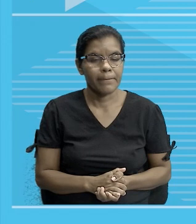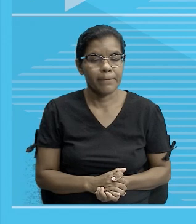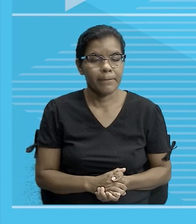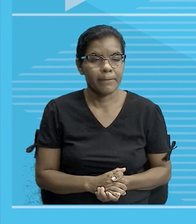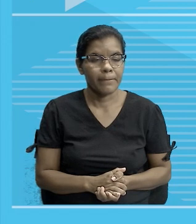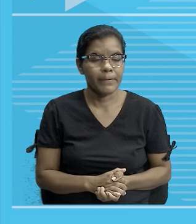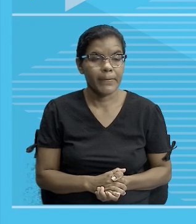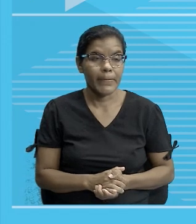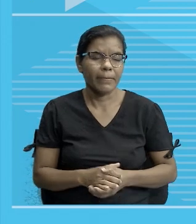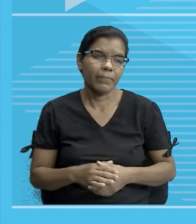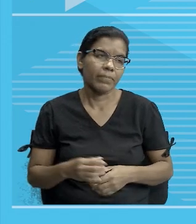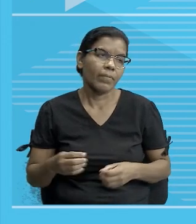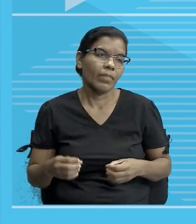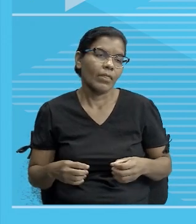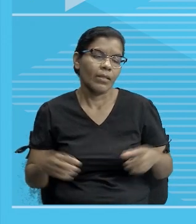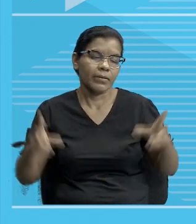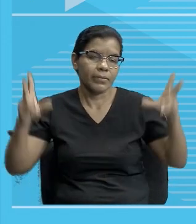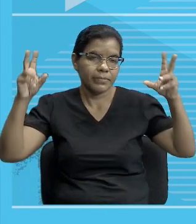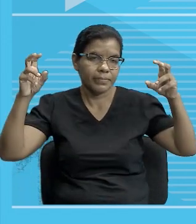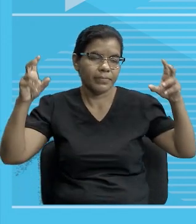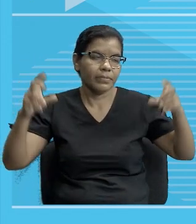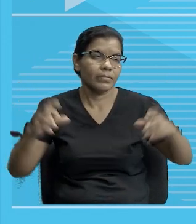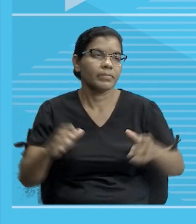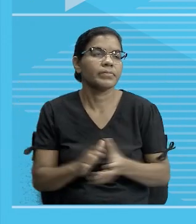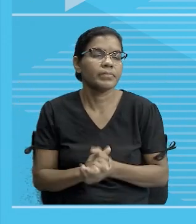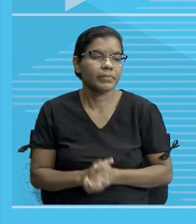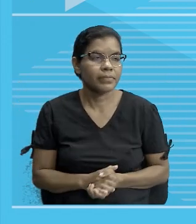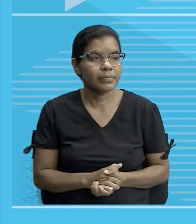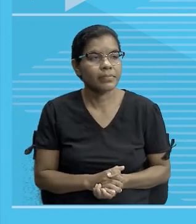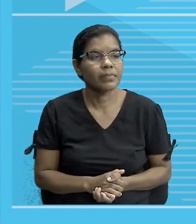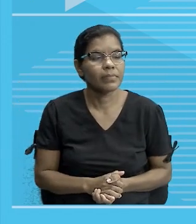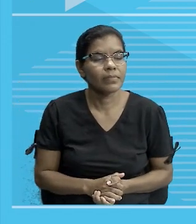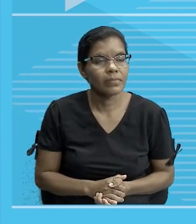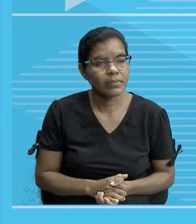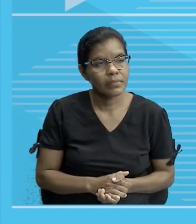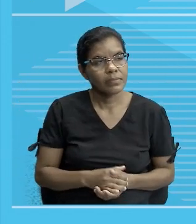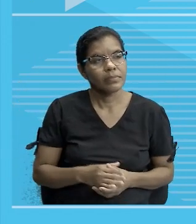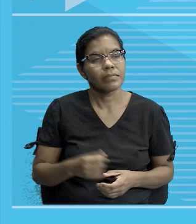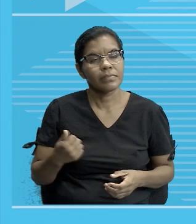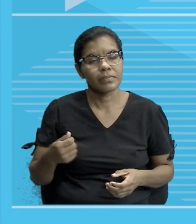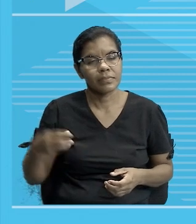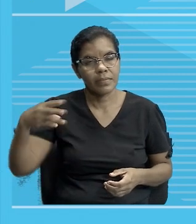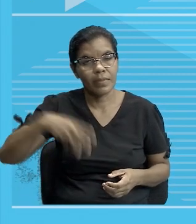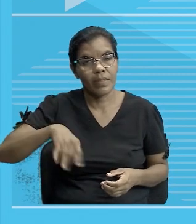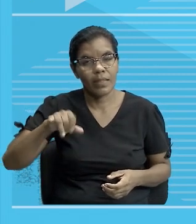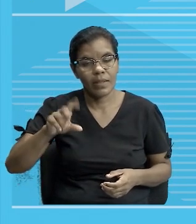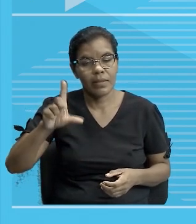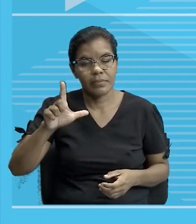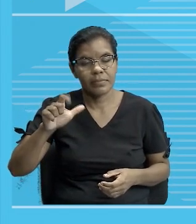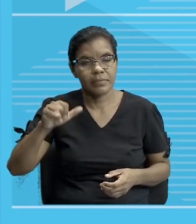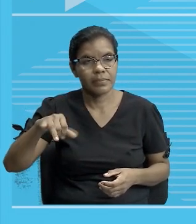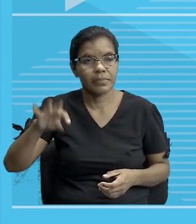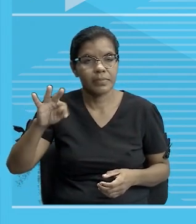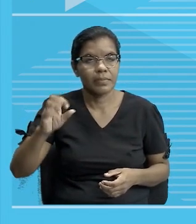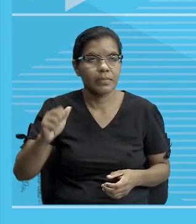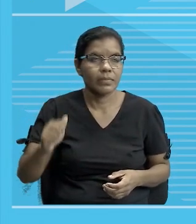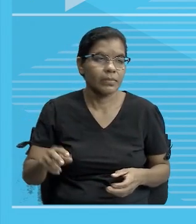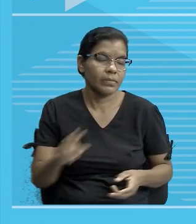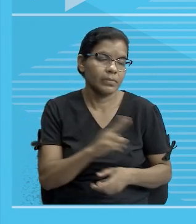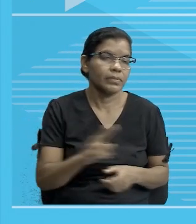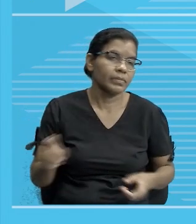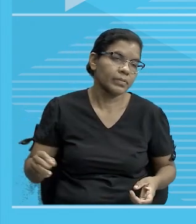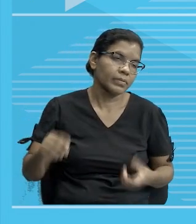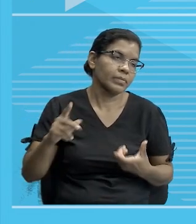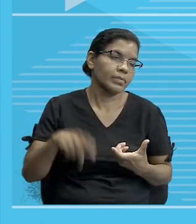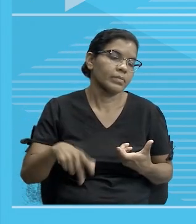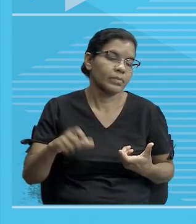Havia o temor. Então, entre aspas, um militar chamado Napoleão Bonaparte, que estava lutando